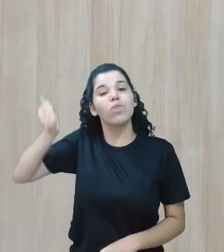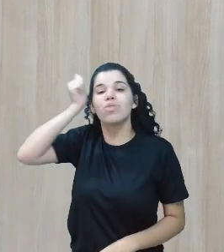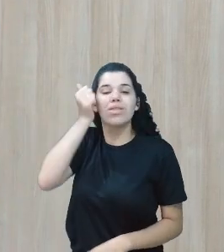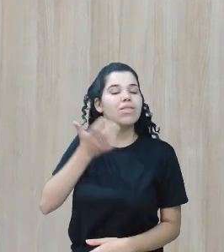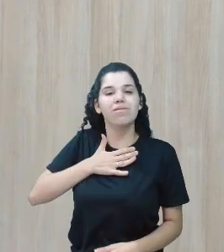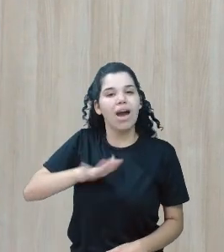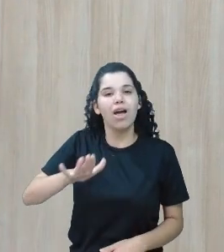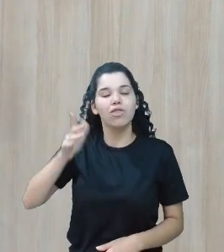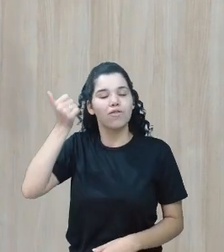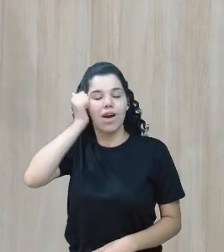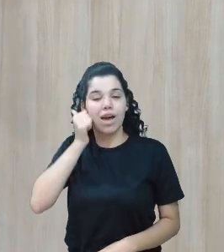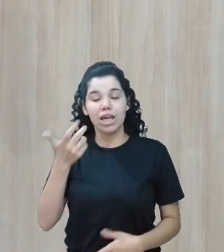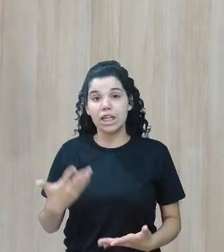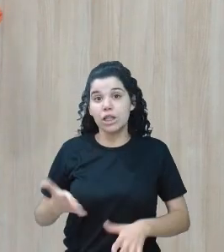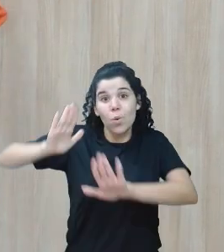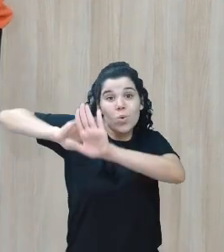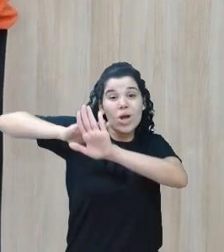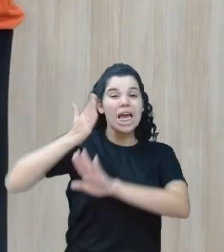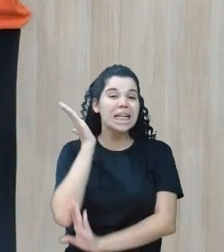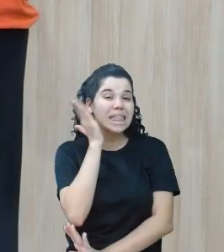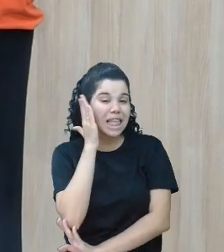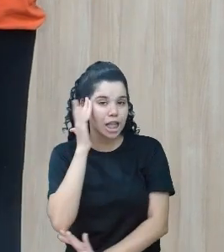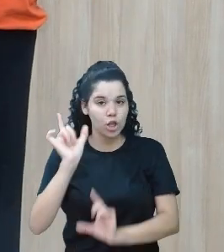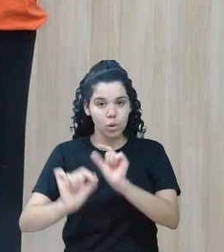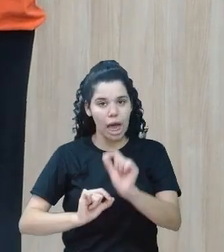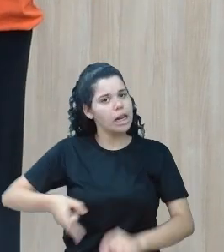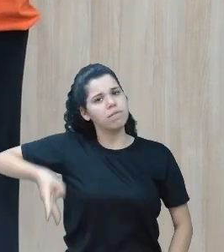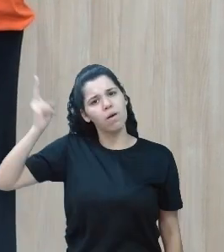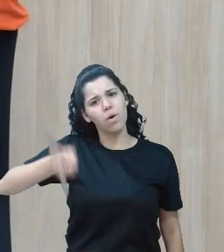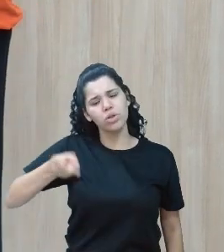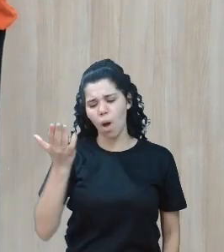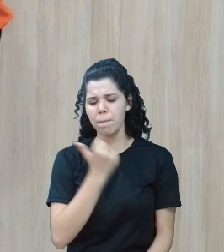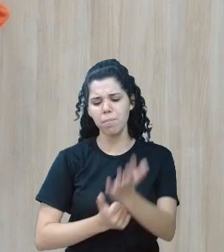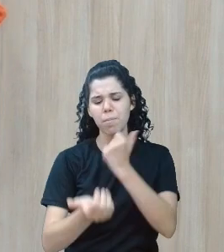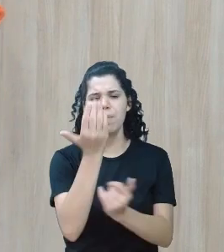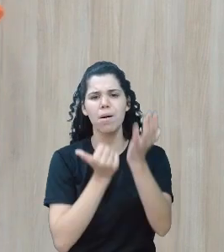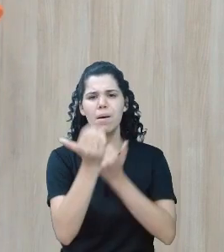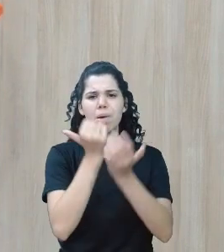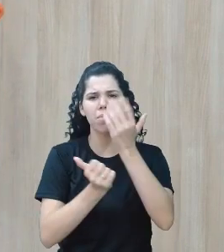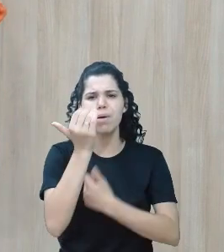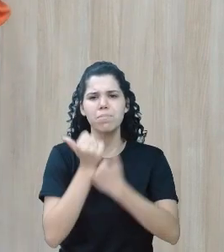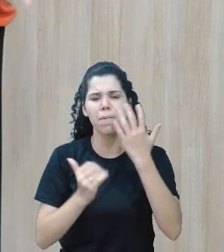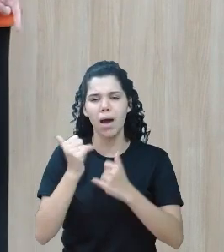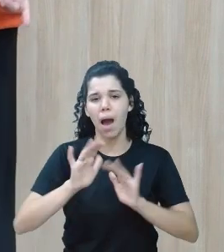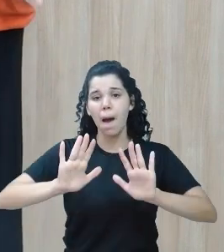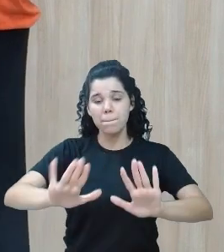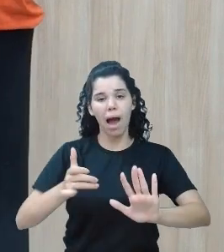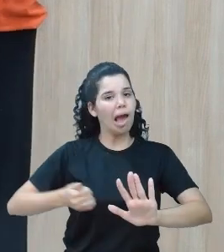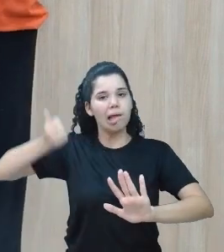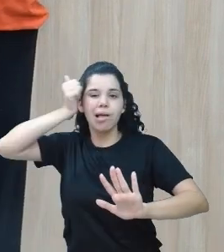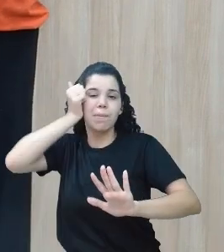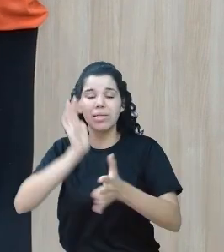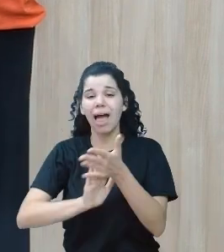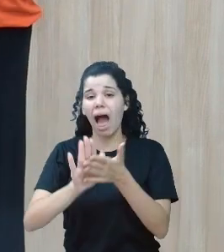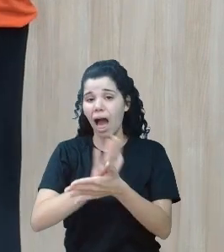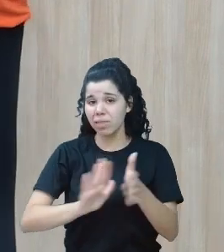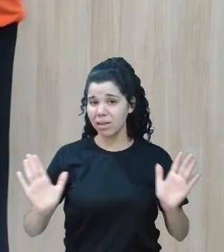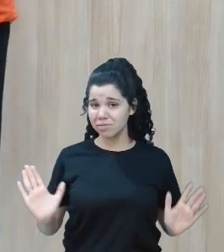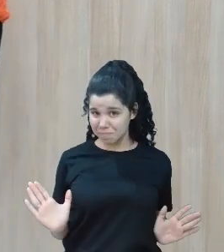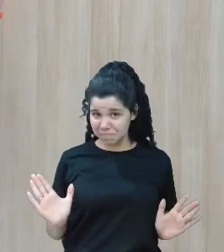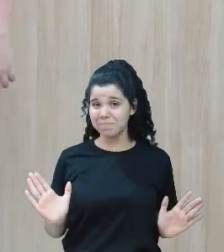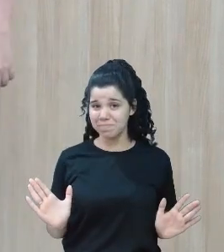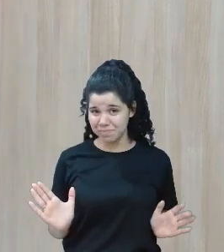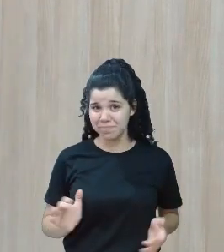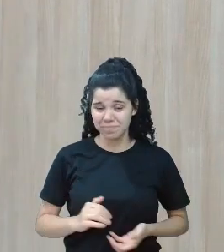arrependerei, subtende-se, infere-se que ela vai continuar saindo da dieta e não vai mais se arrepender. Então,